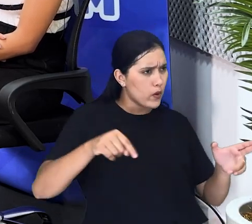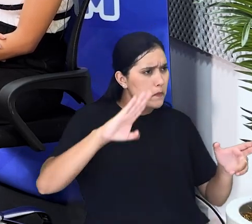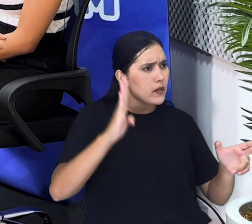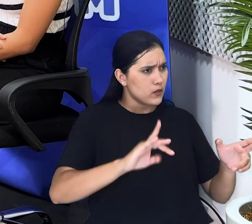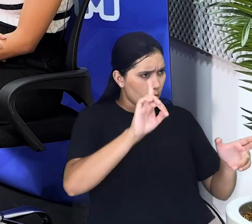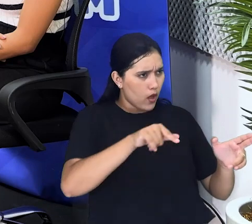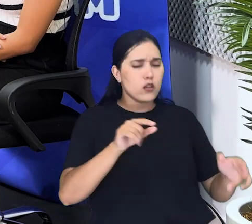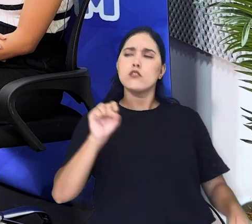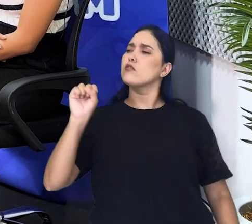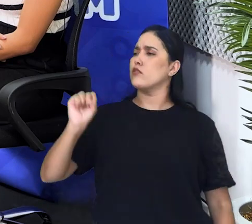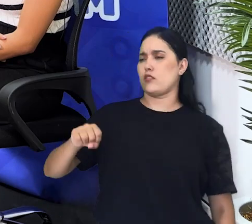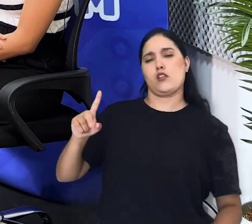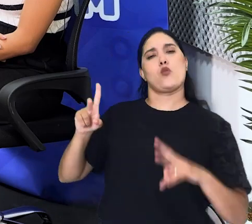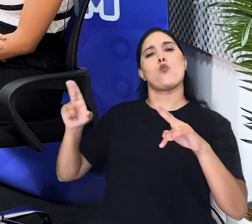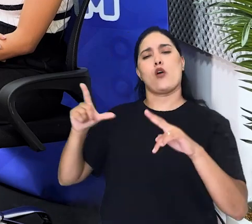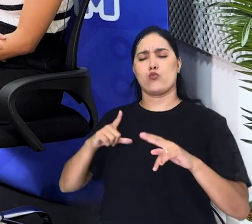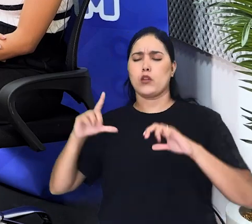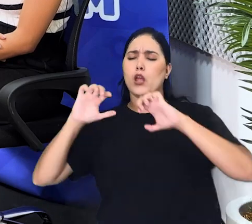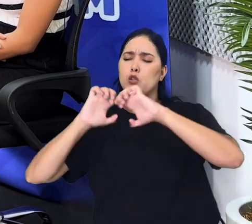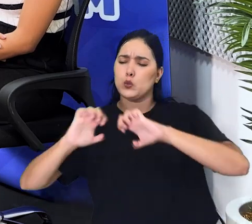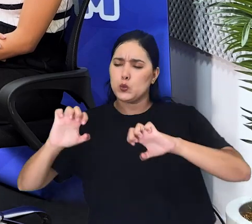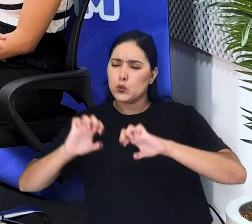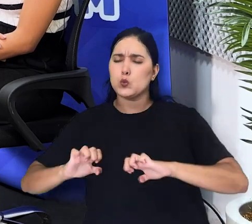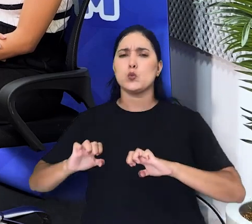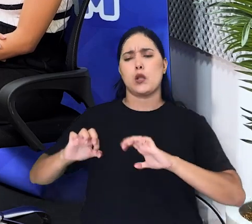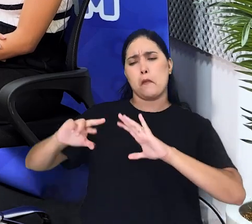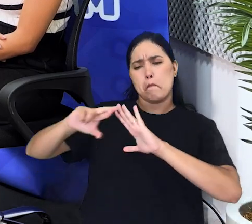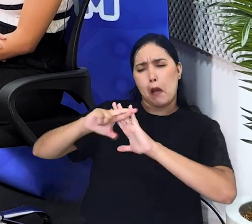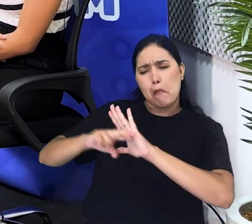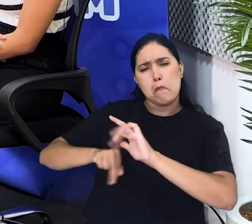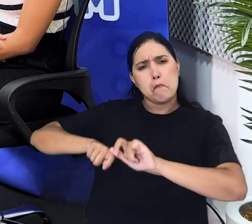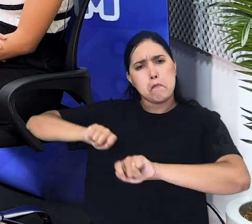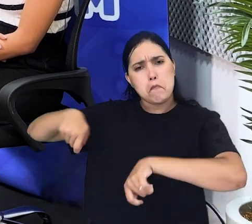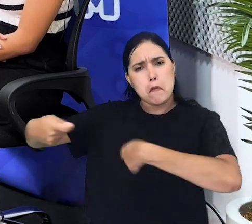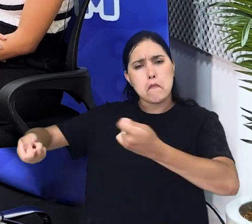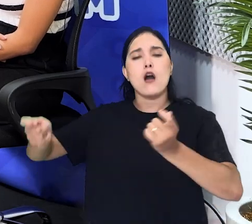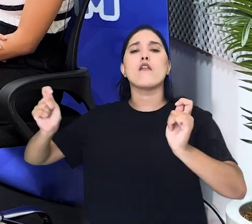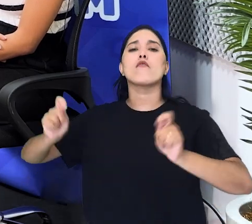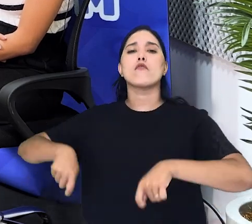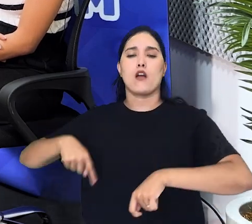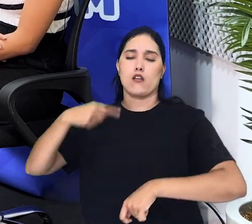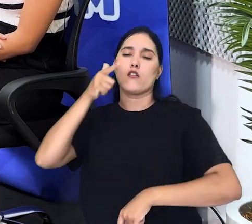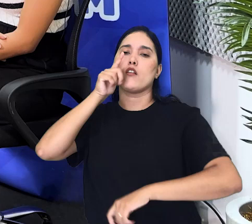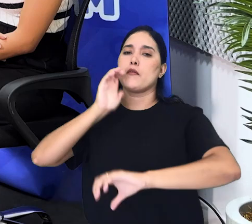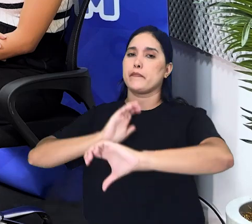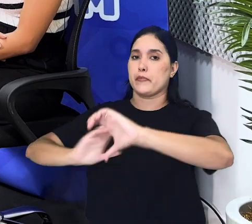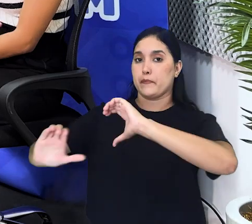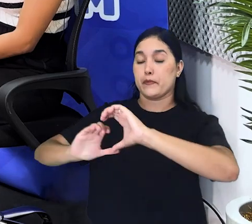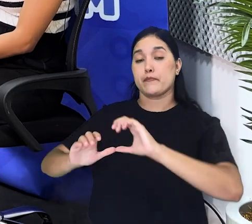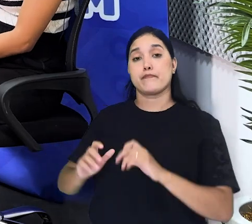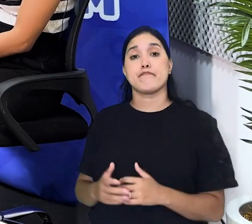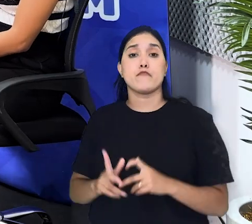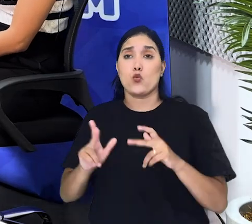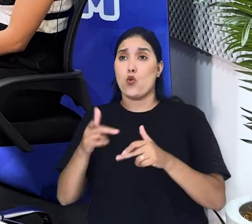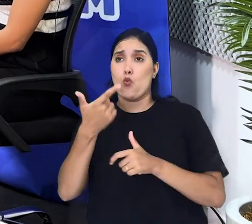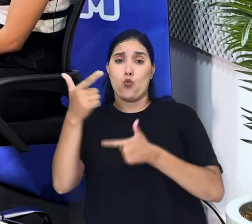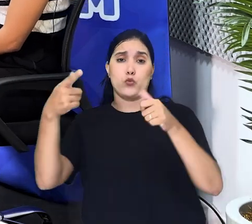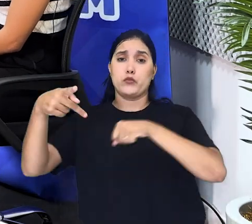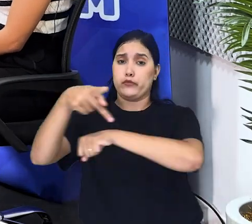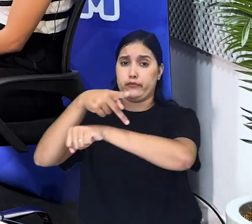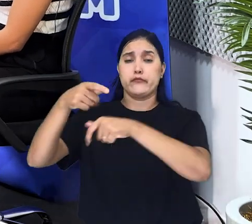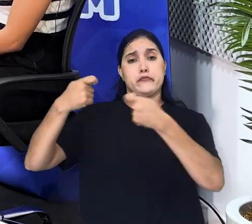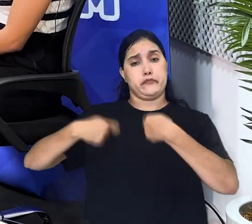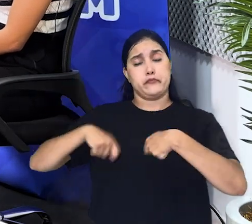caso, não seria Libras, no caso não seria uma língua brasileira, mas seria a ASL, né? Então,